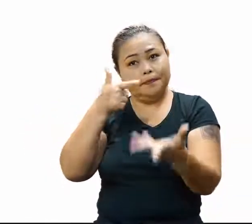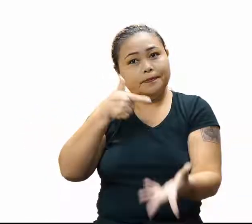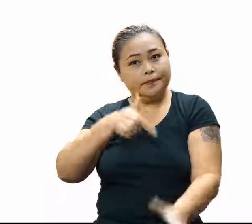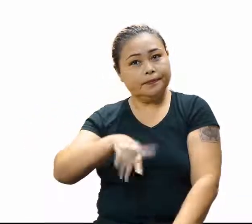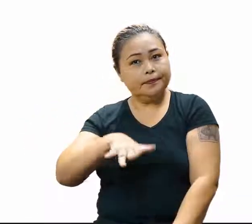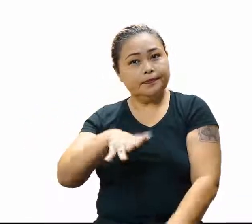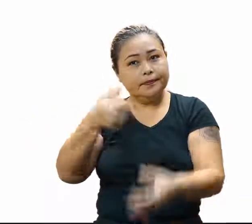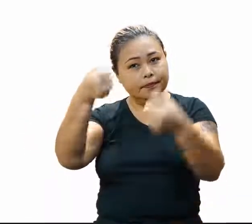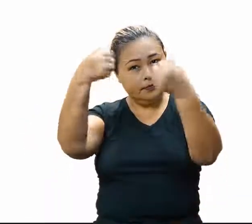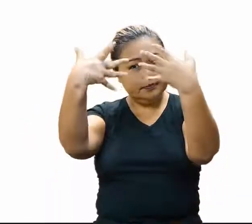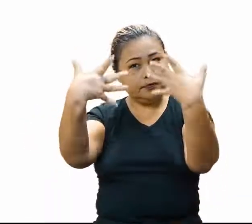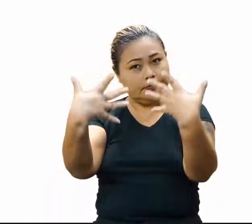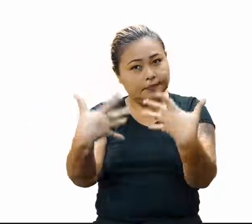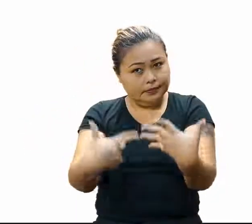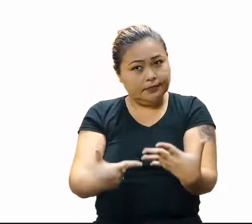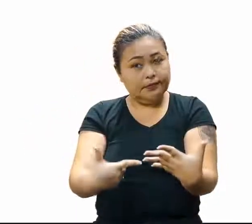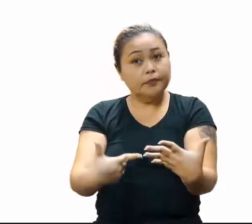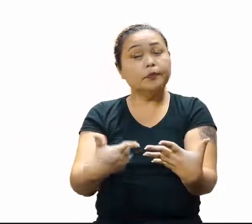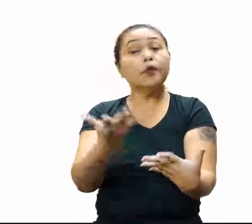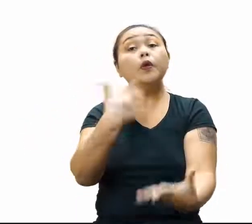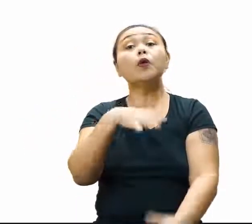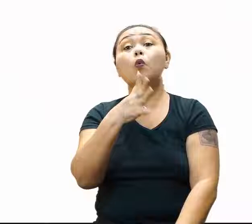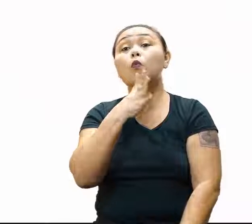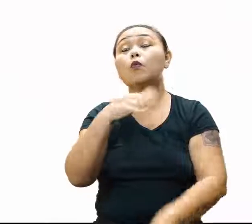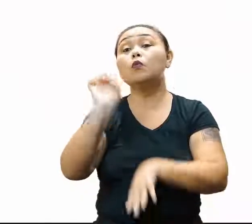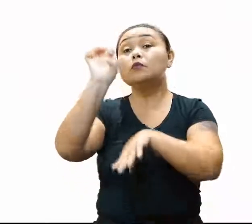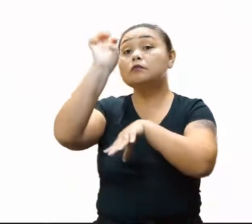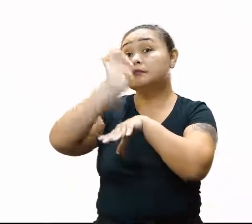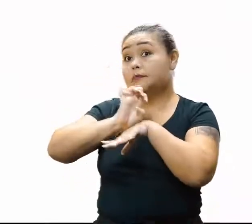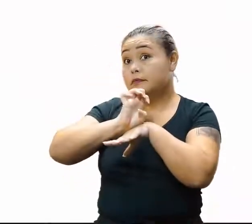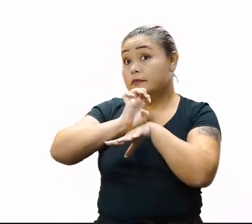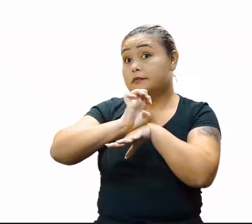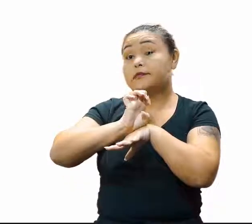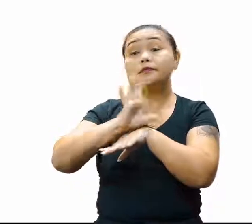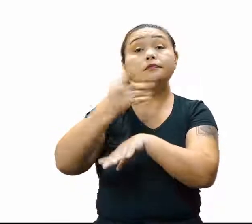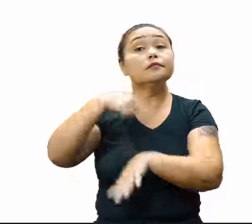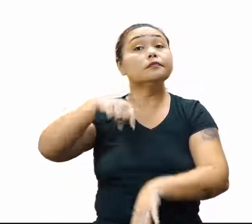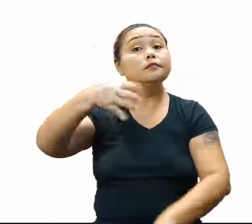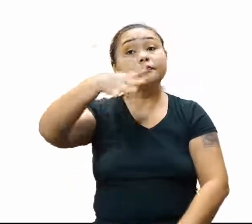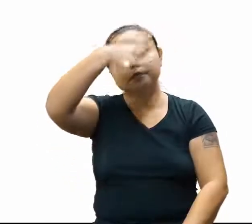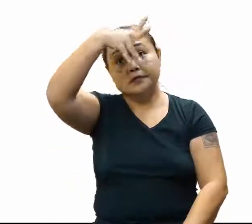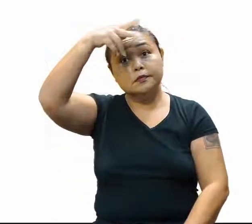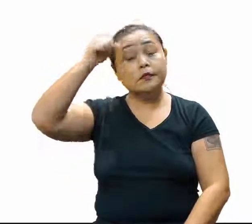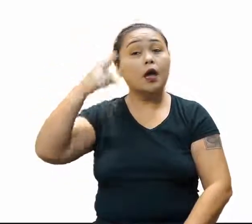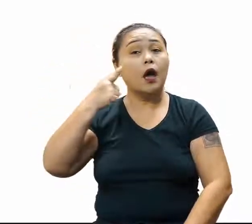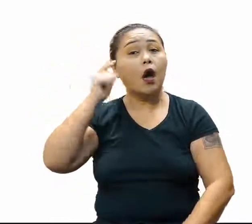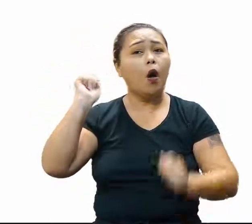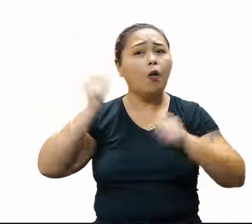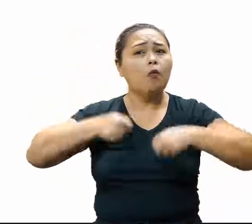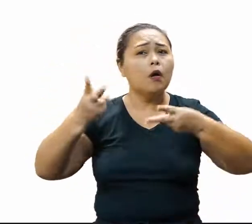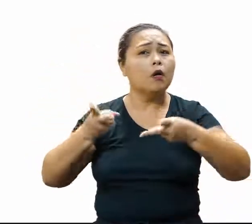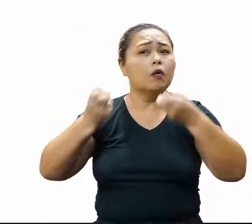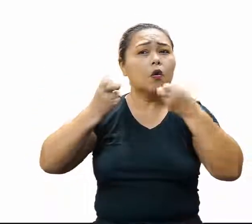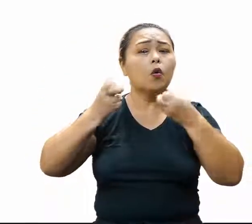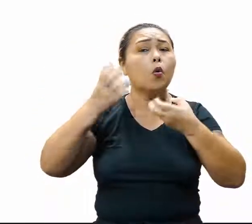quem conhece o estado de Mato Grosso pode perceber que Cuiabá fica lá